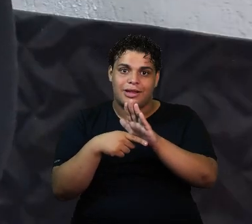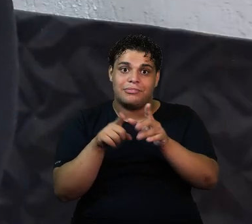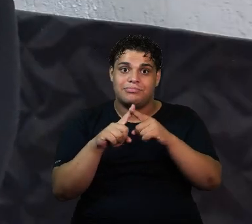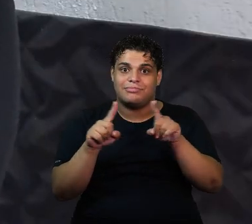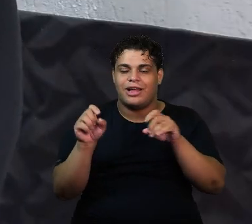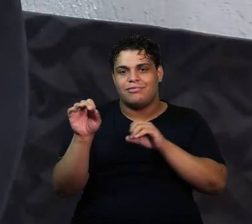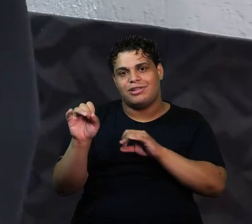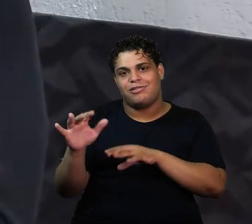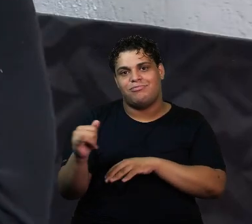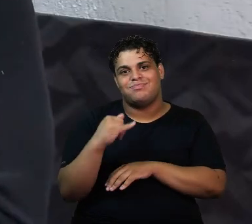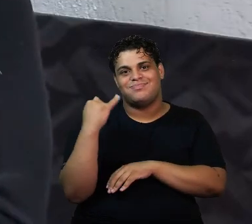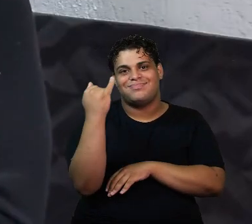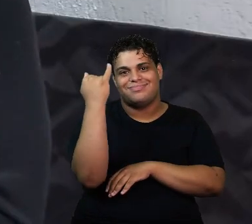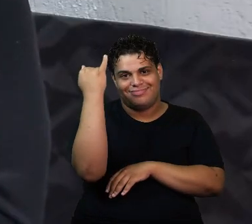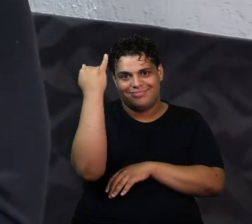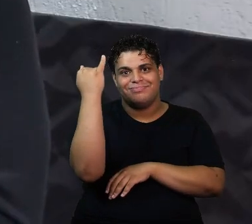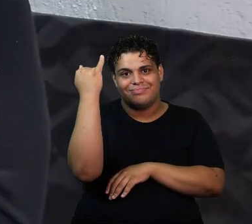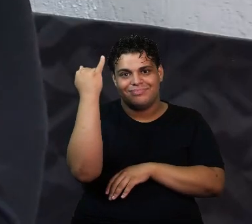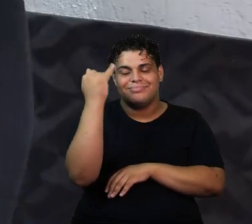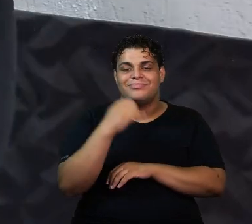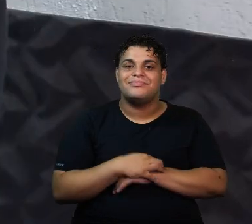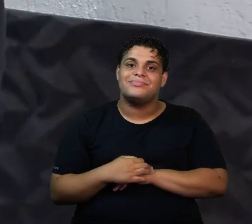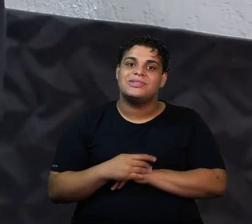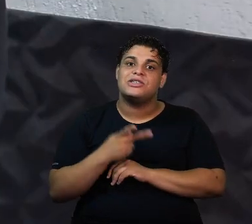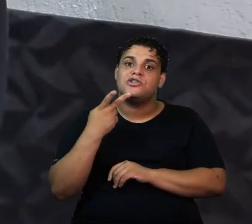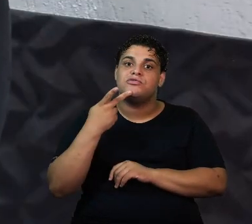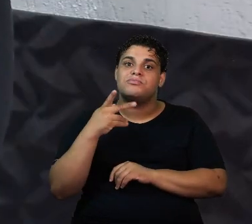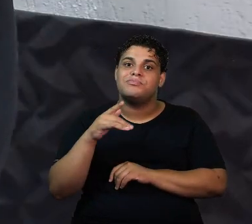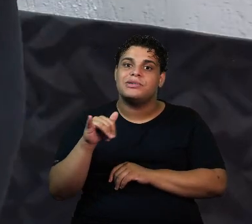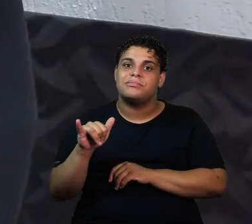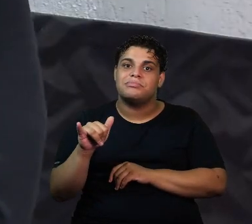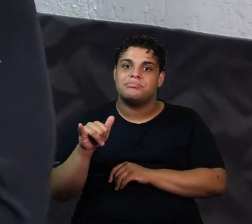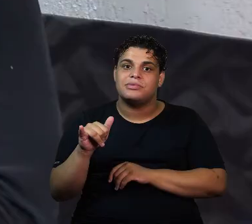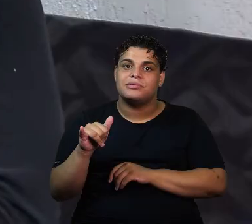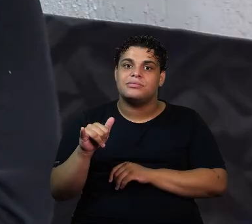muito importante, porque os pais